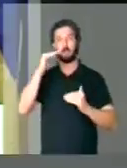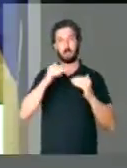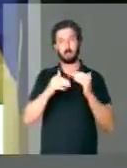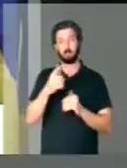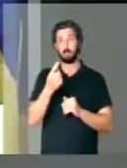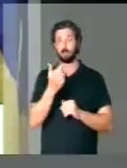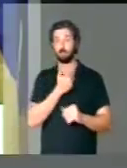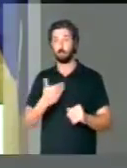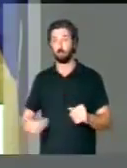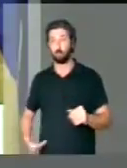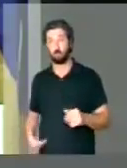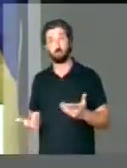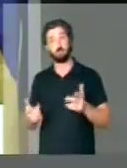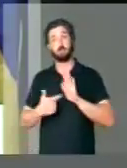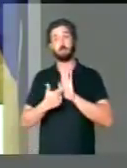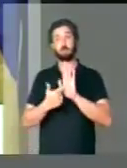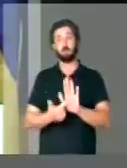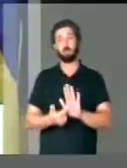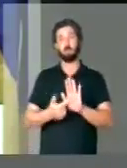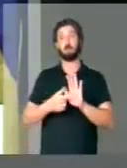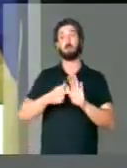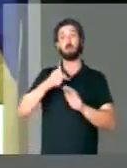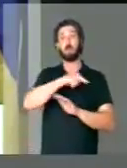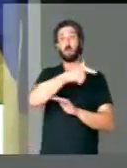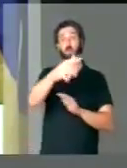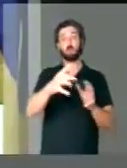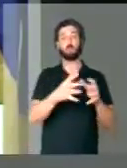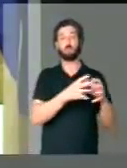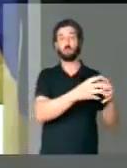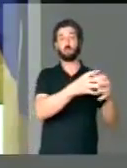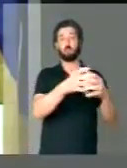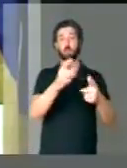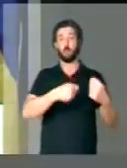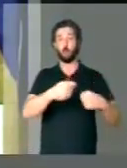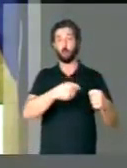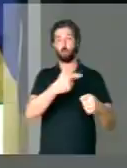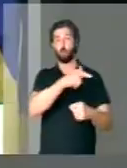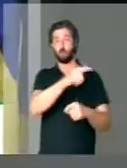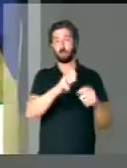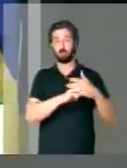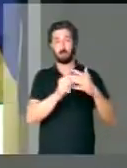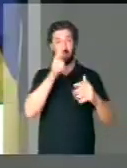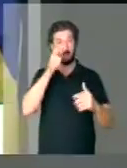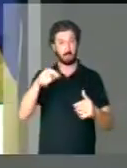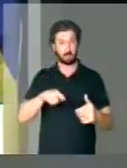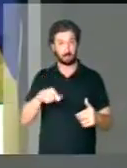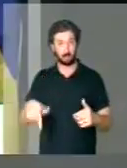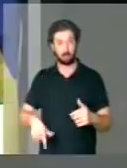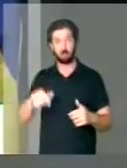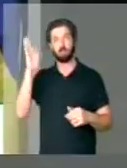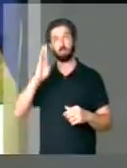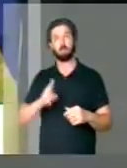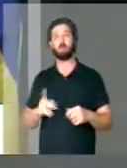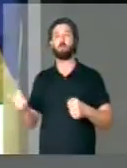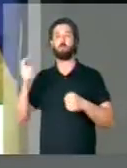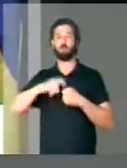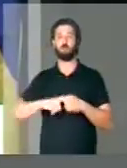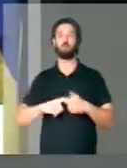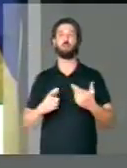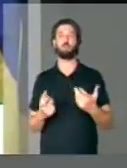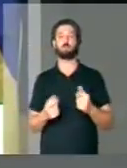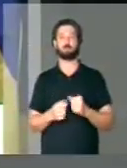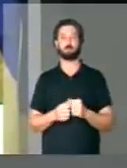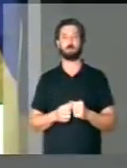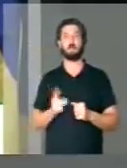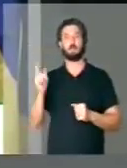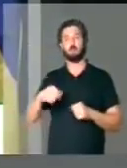contas públicas e transmitir para outros setores, outros interessados, que o Brasil voltou a se